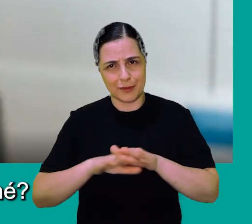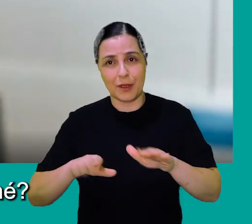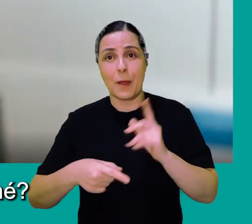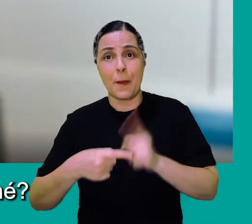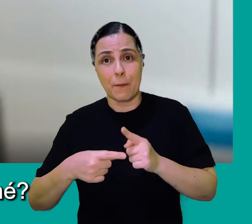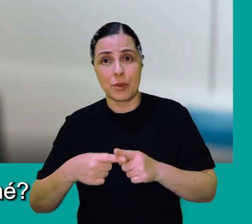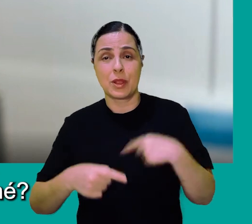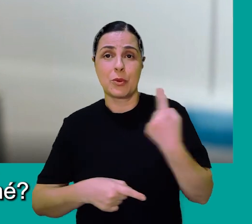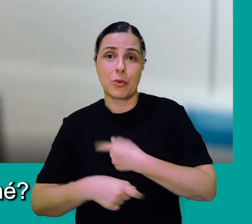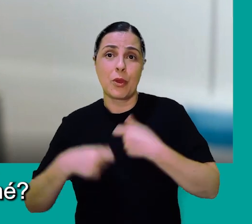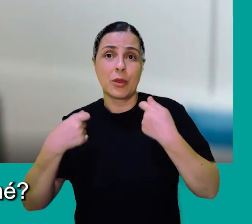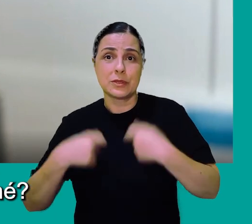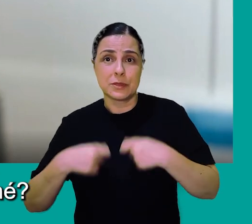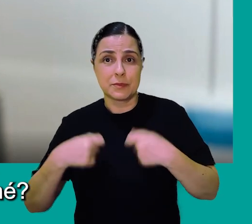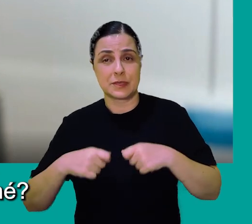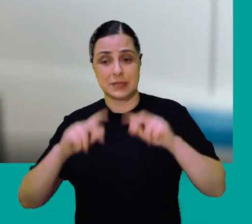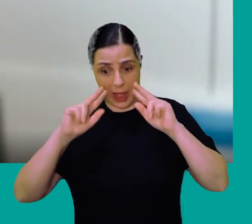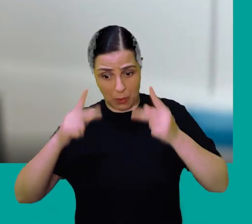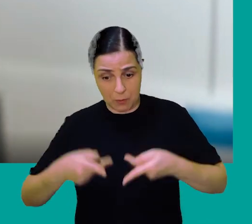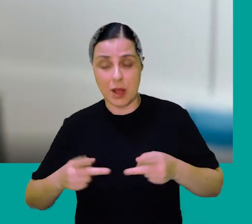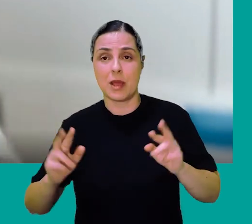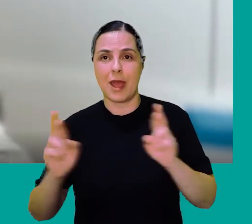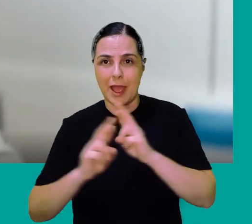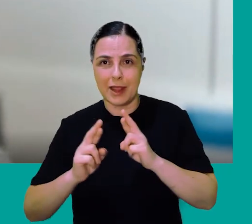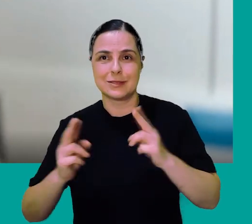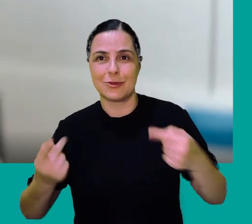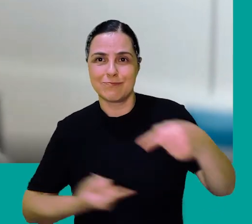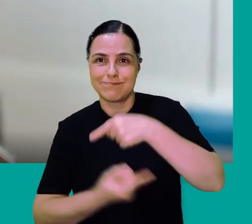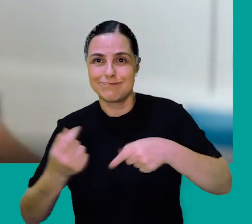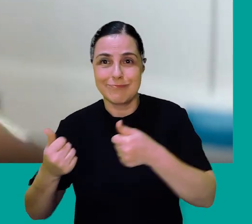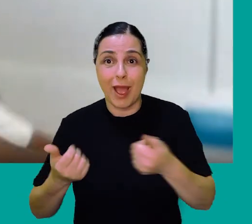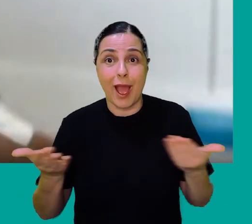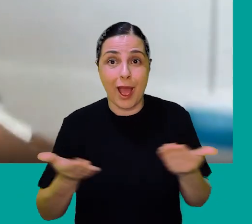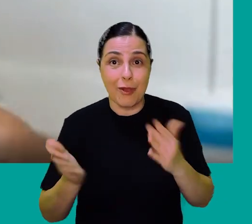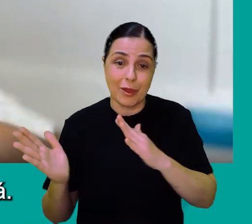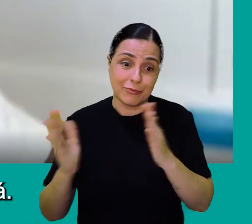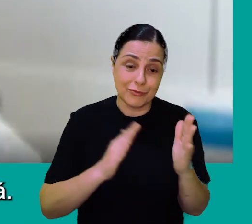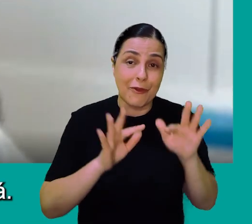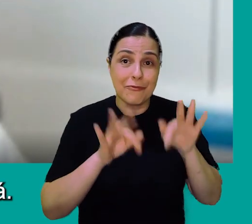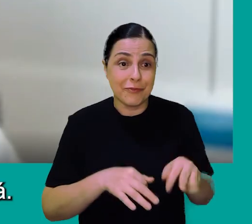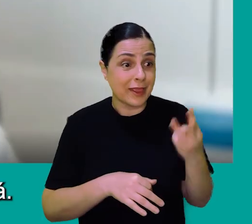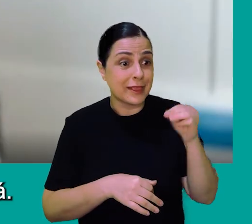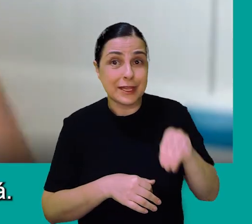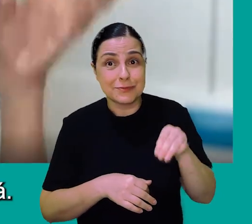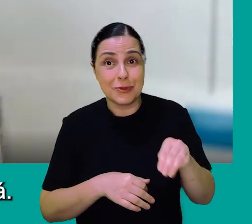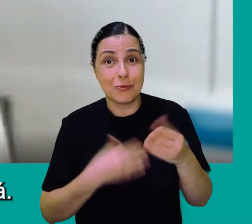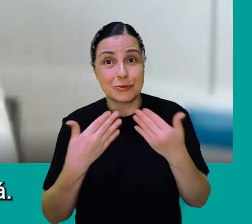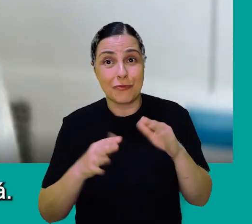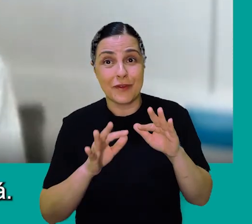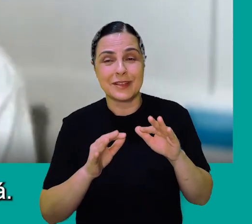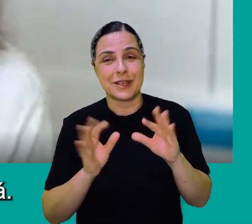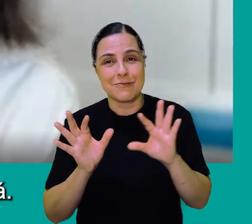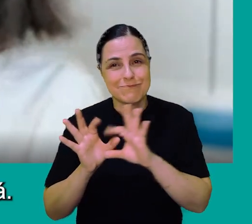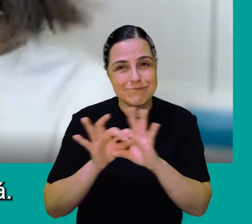temos são as nossas relações humanas, né? E entrando nos últimos 3 minutos de conversa, Fabi, vou te passar a bola para você